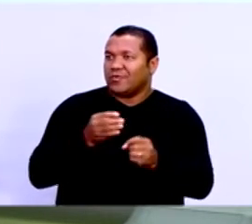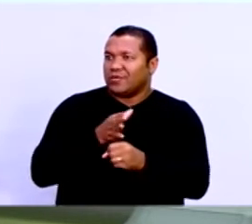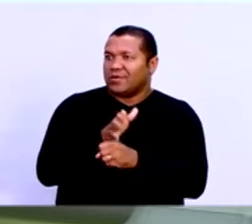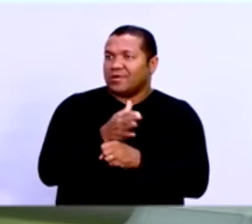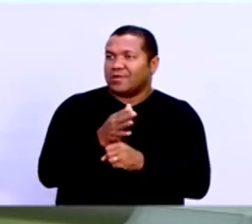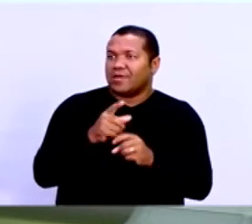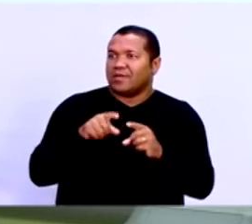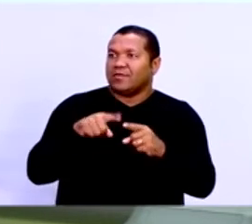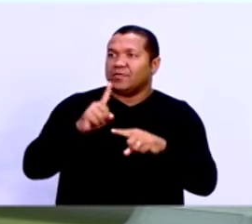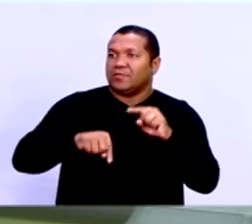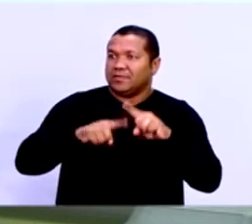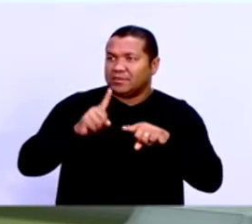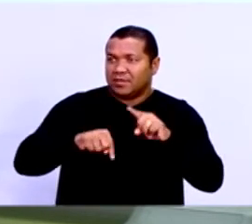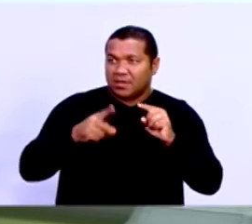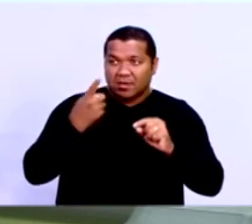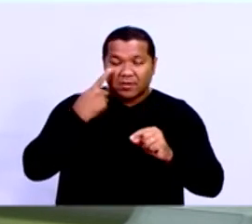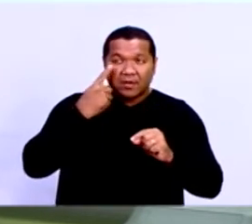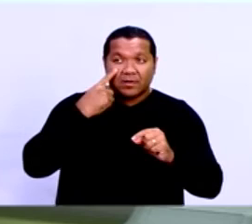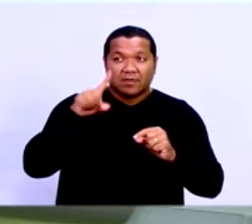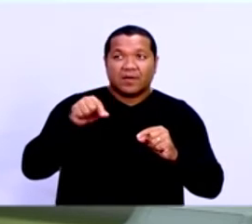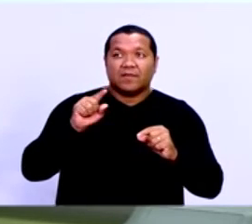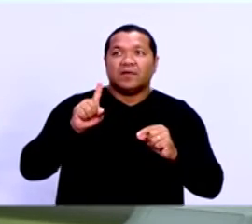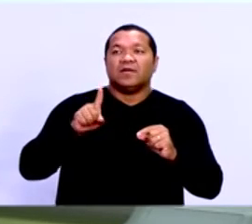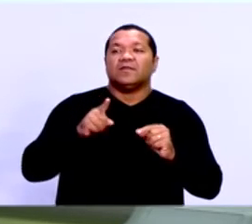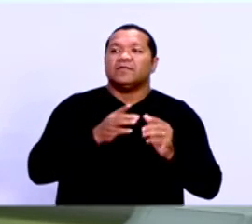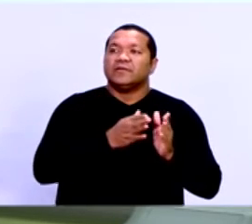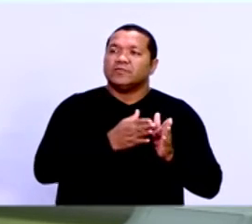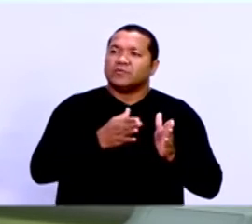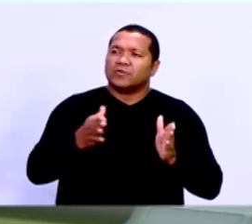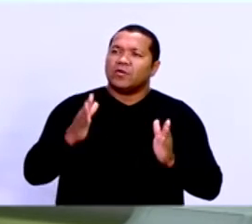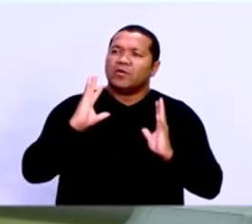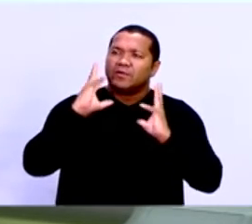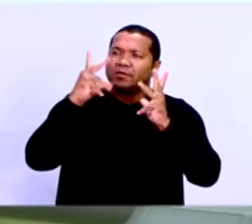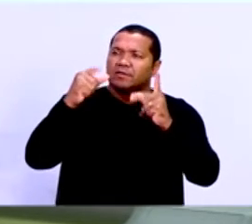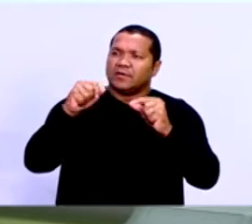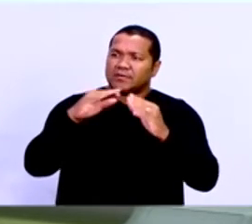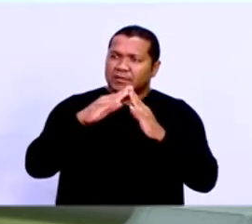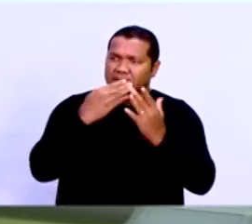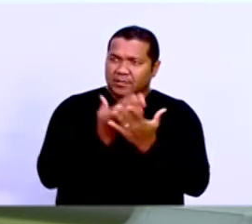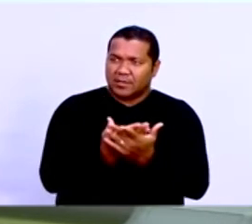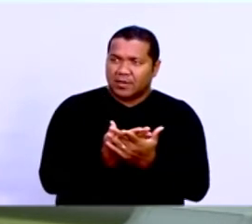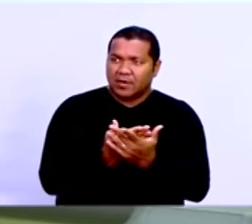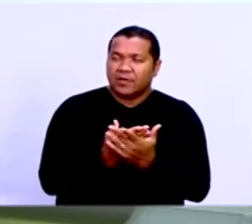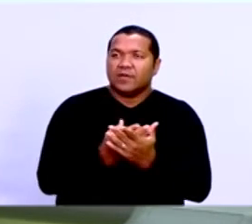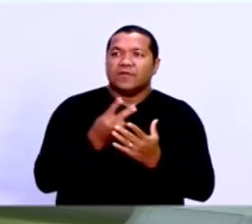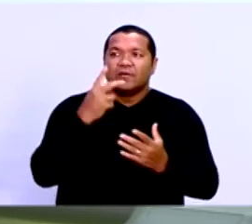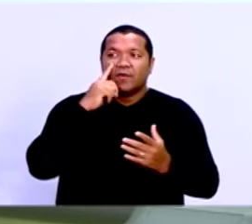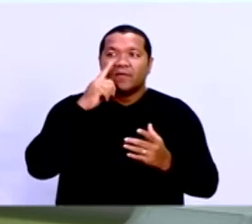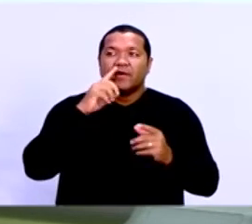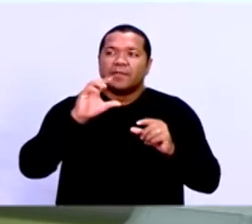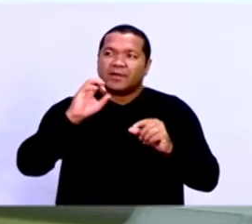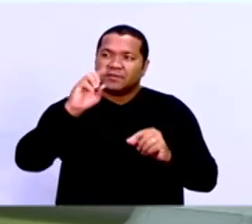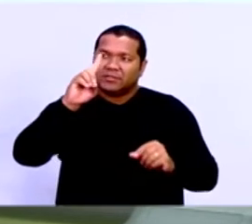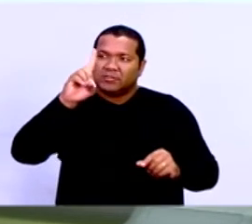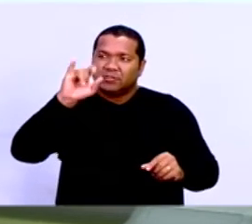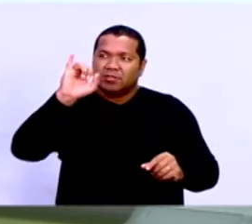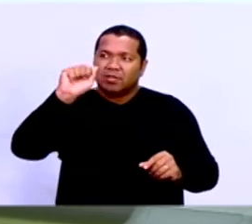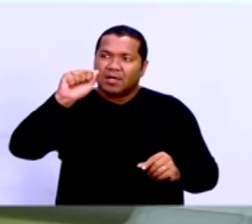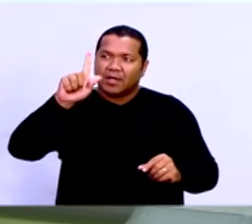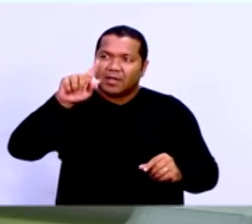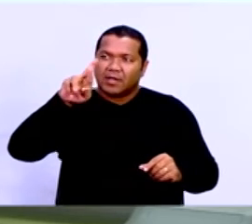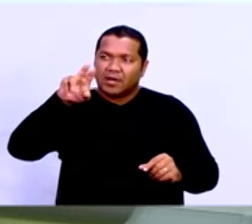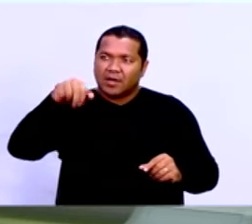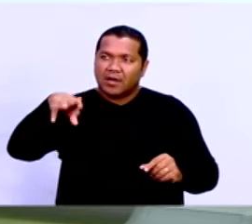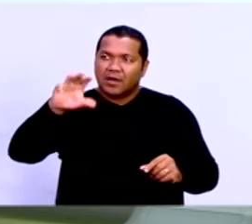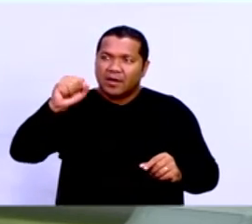aí durante todas as nossas aulas vamos ver abordar a parte de diagrama de orientação a